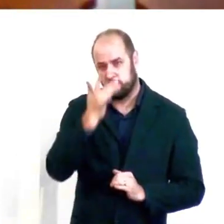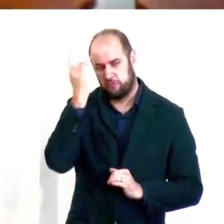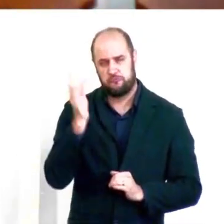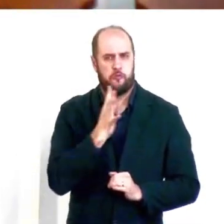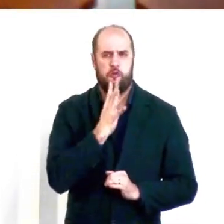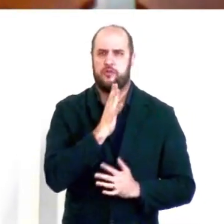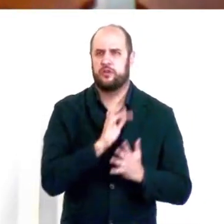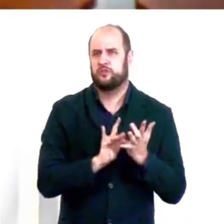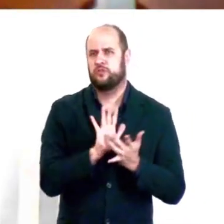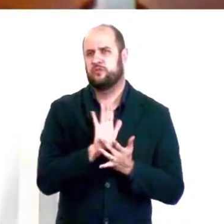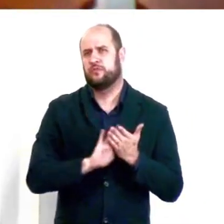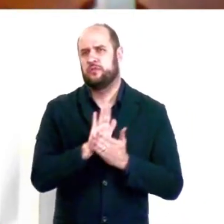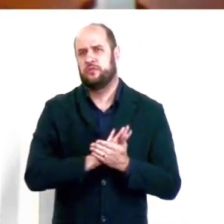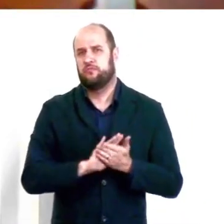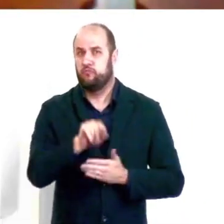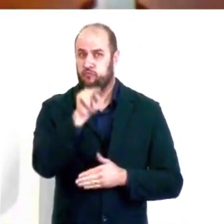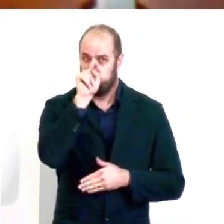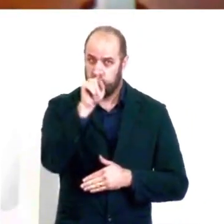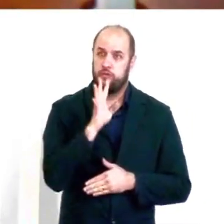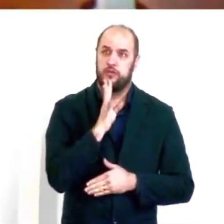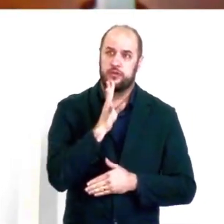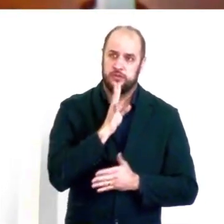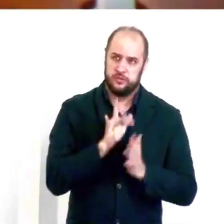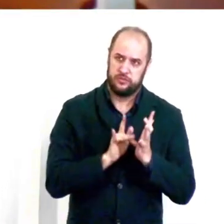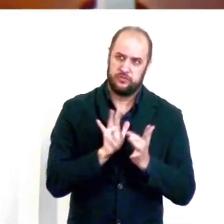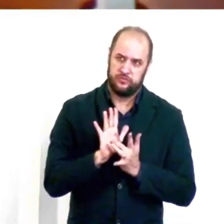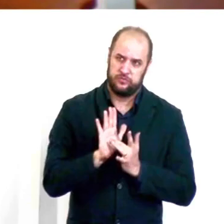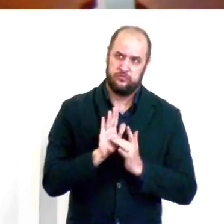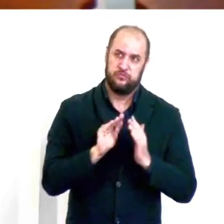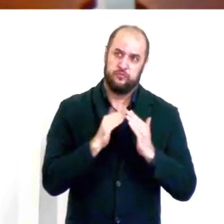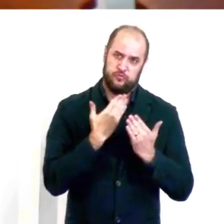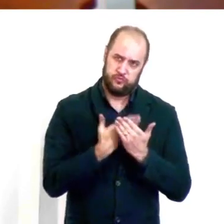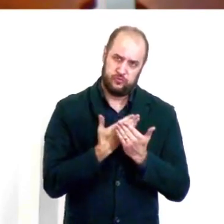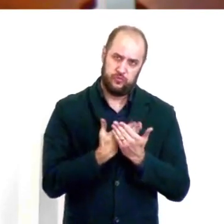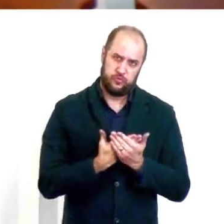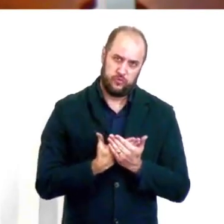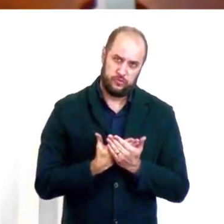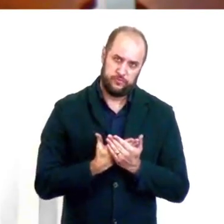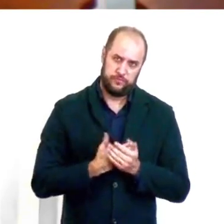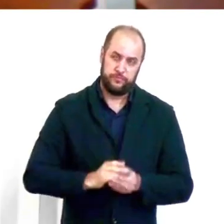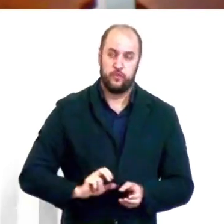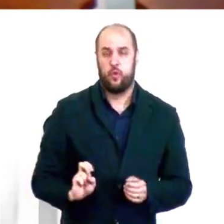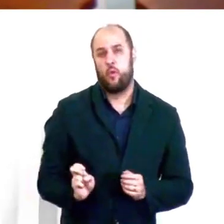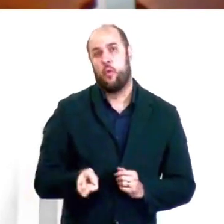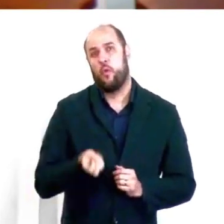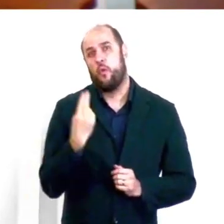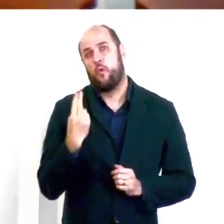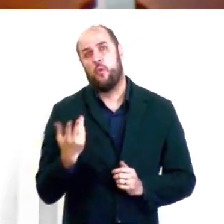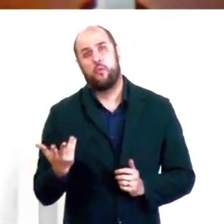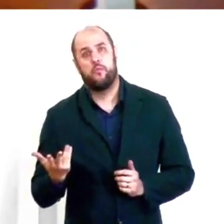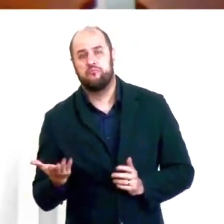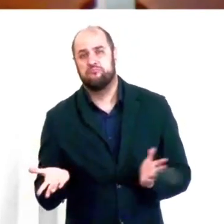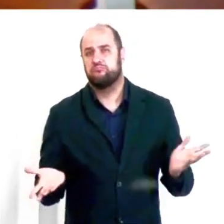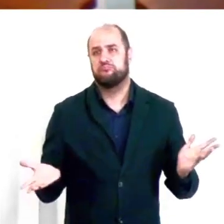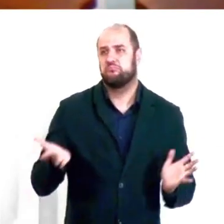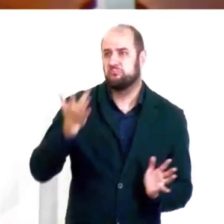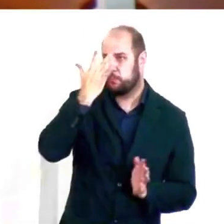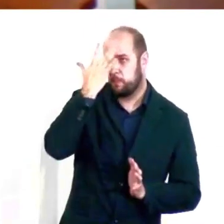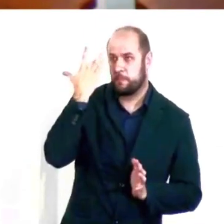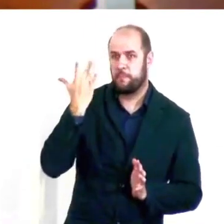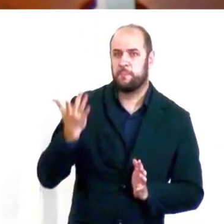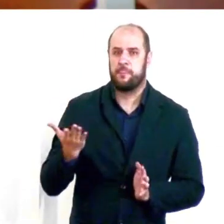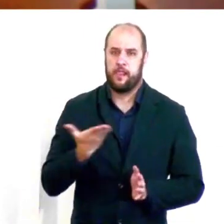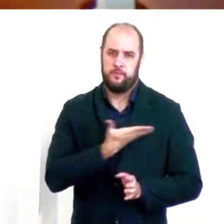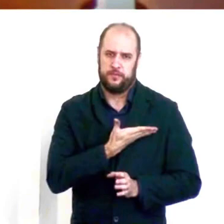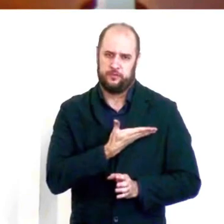você conhece na sua escola, ou alguma pessoa que você fez uma nova